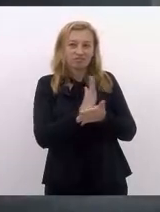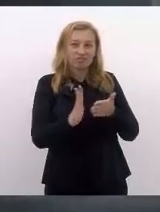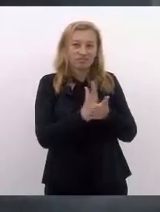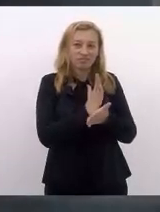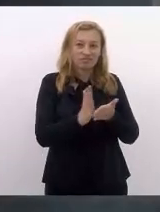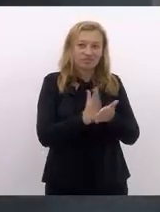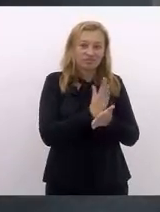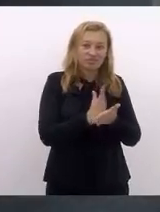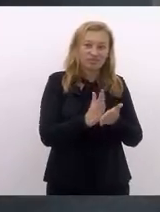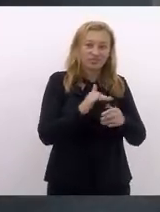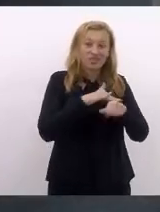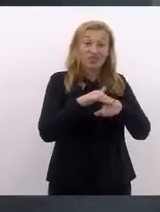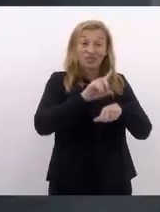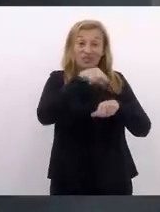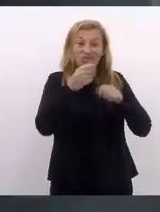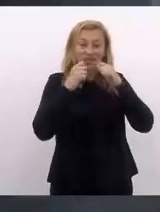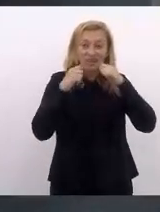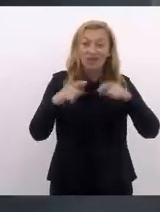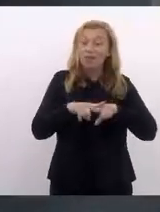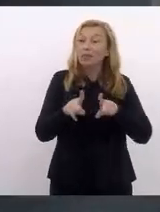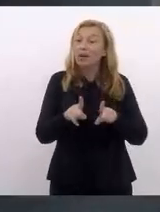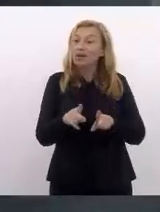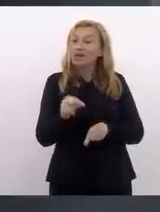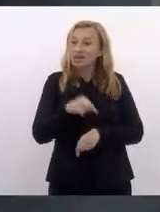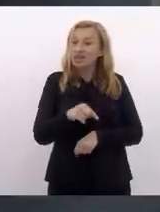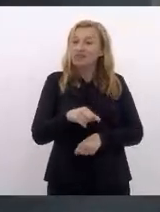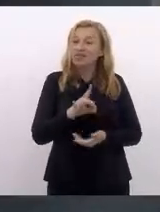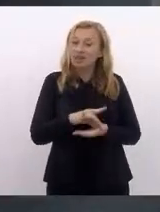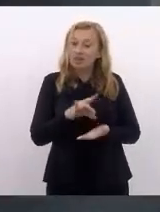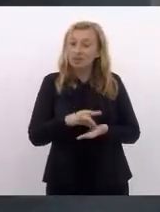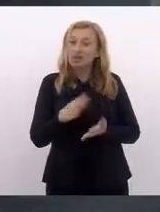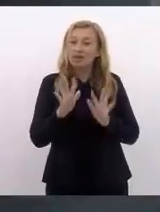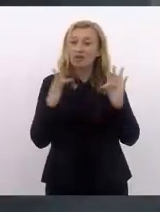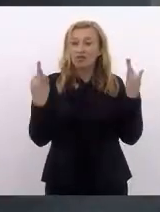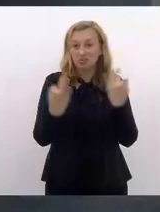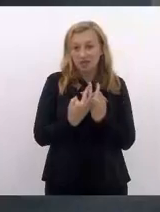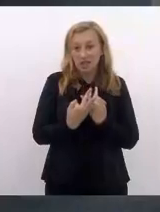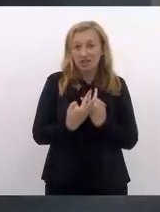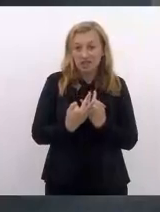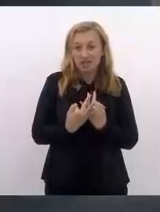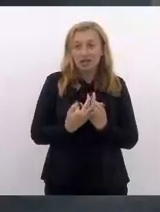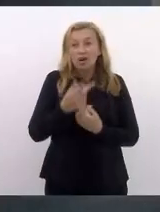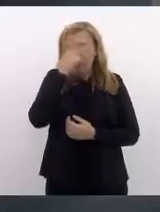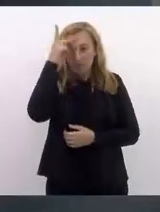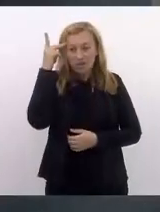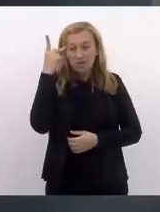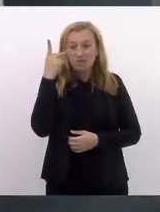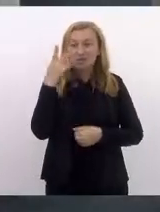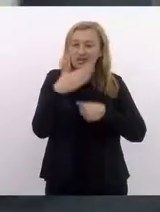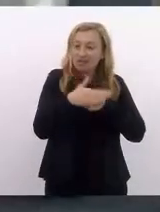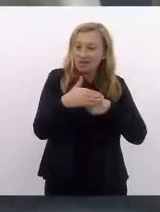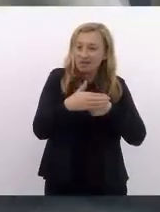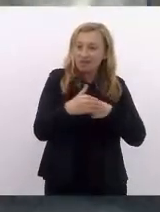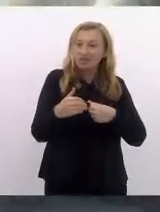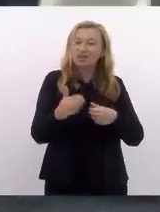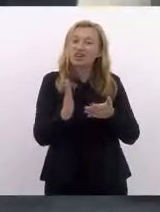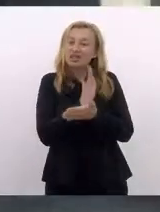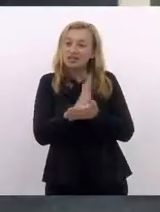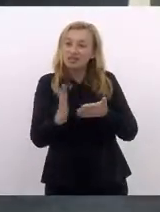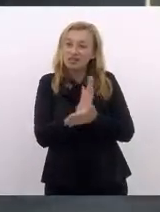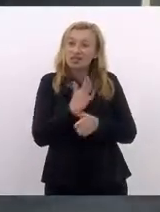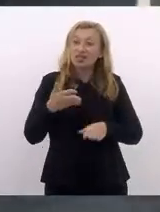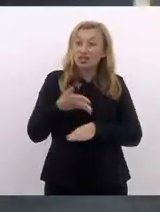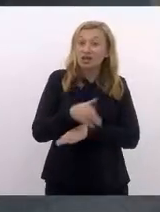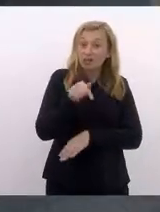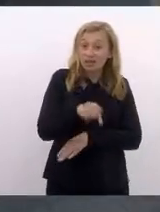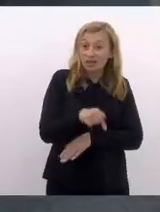dos assessores dos outros parlamentares mas aqui realmente é uma família que são pessoas muito carinhosas que várias vezes